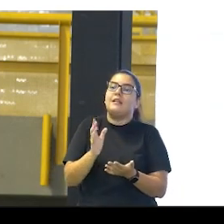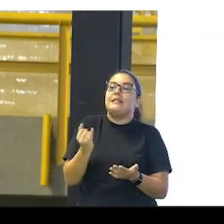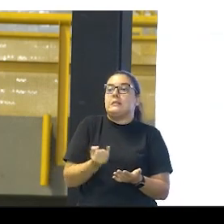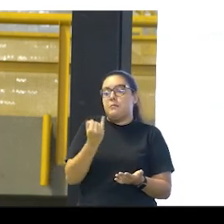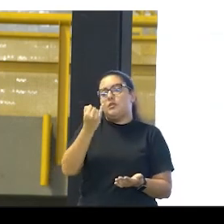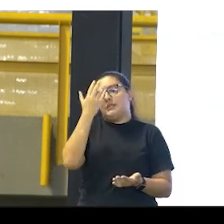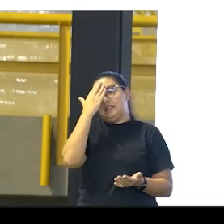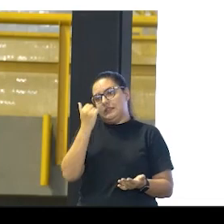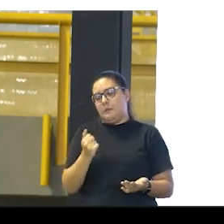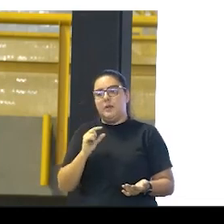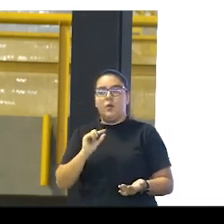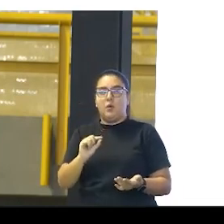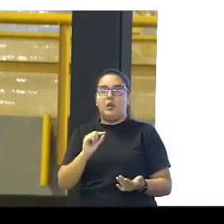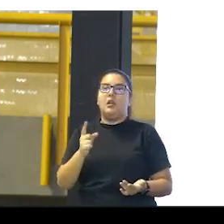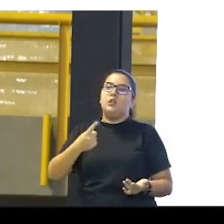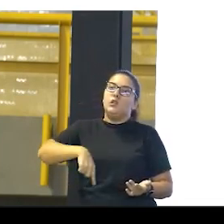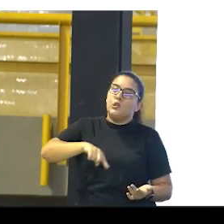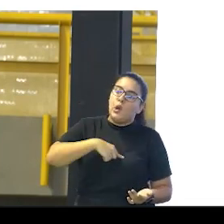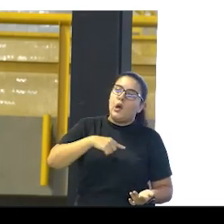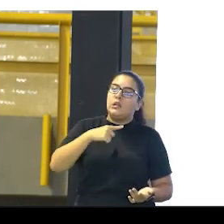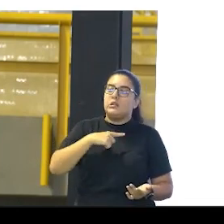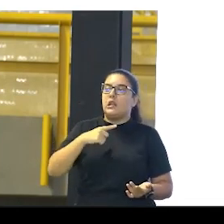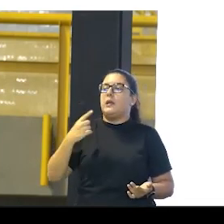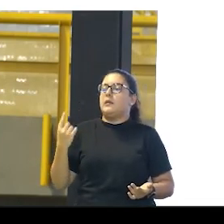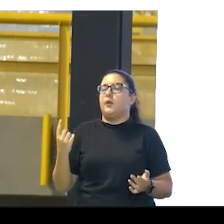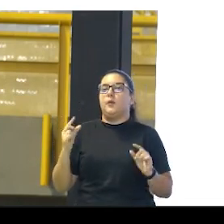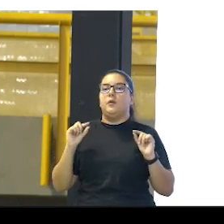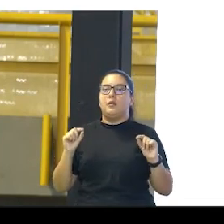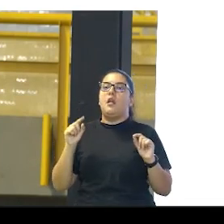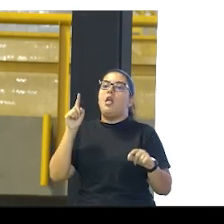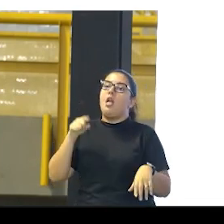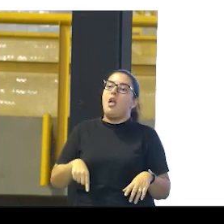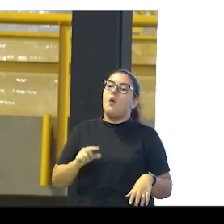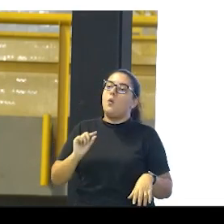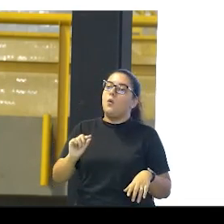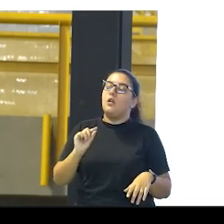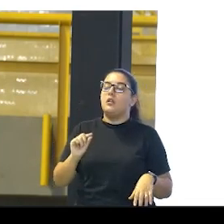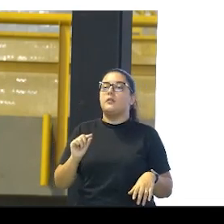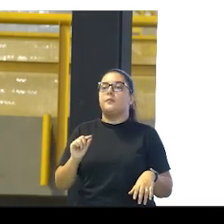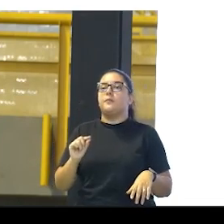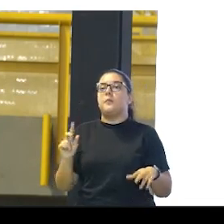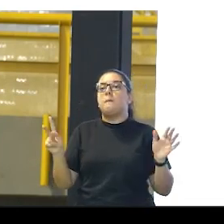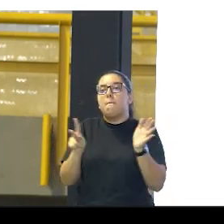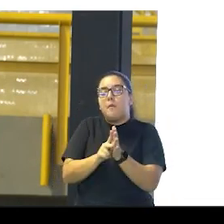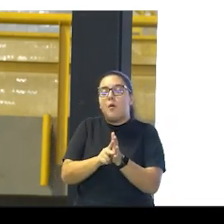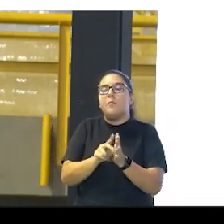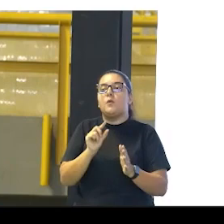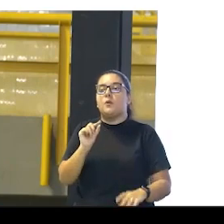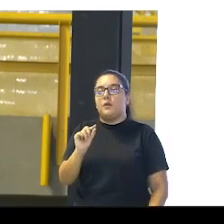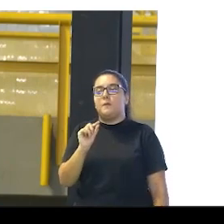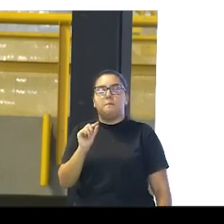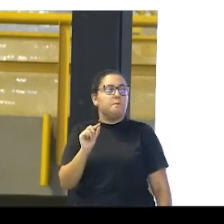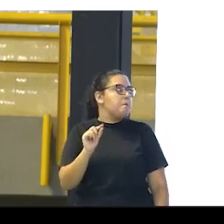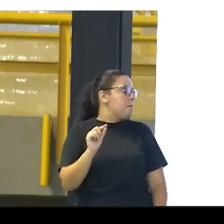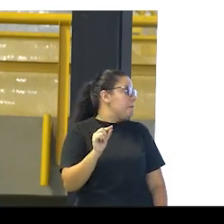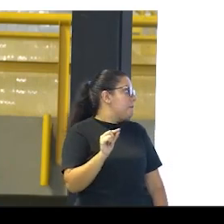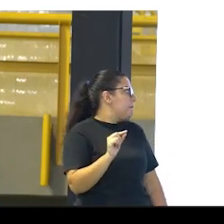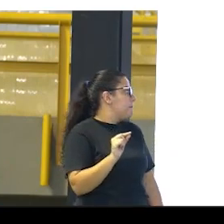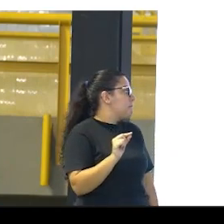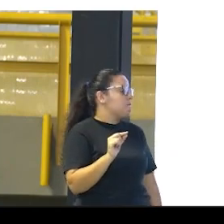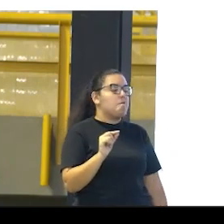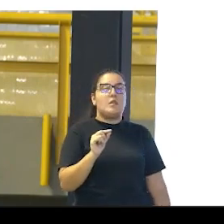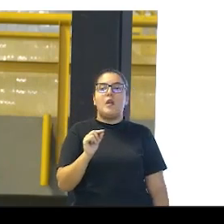nós saibamos, é importante que a gente domine, que é exatamente a classificação das fontes